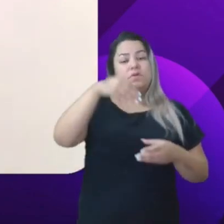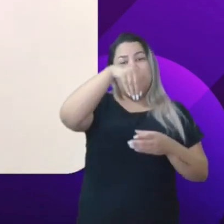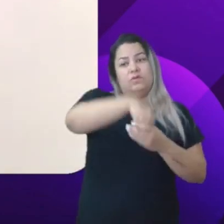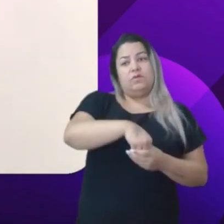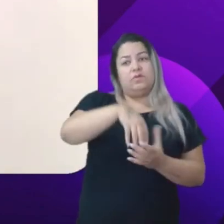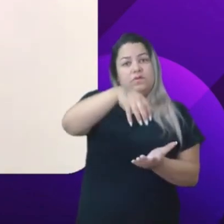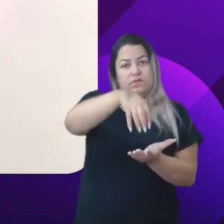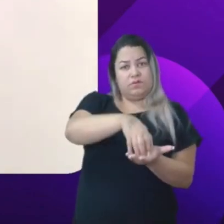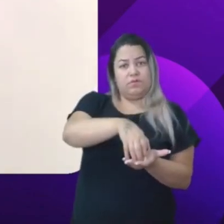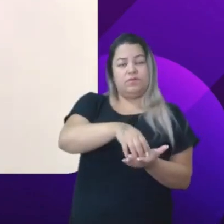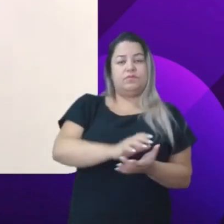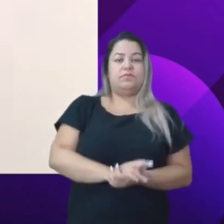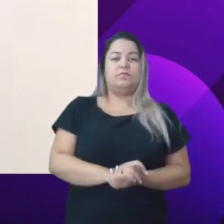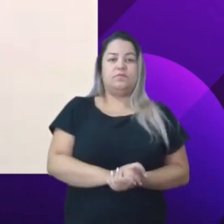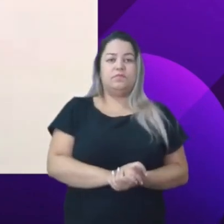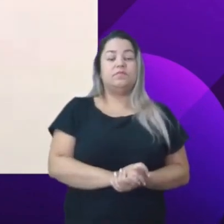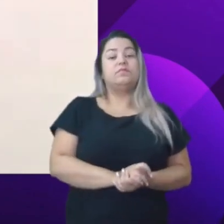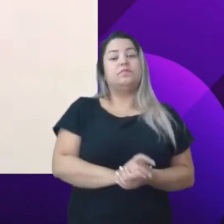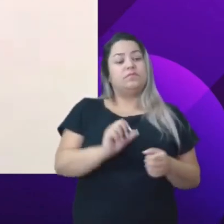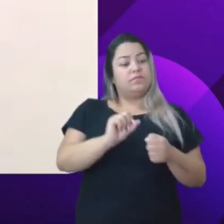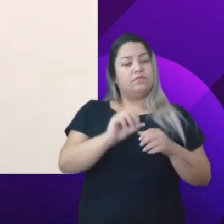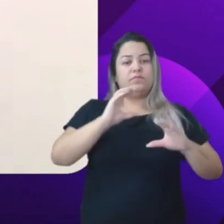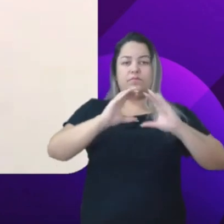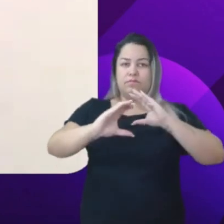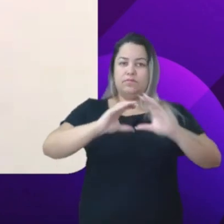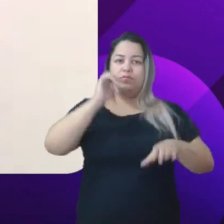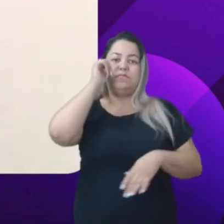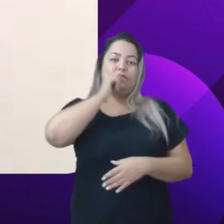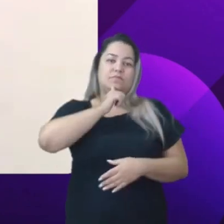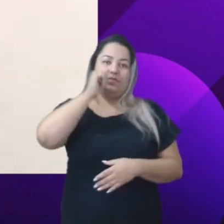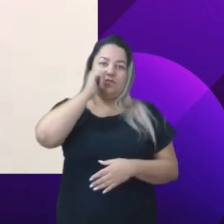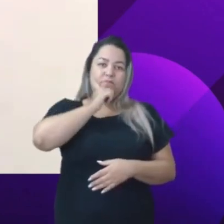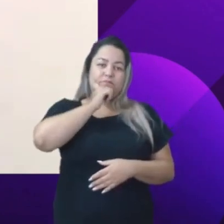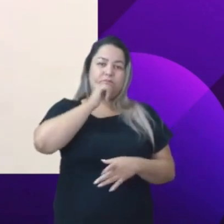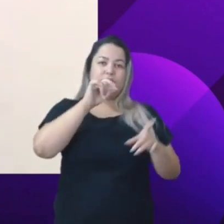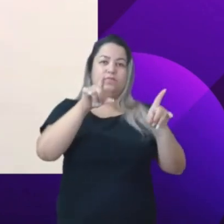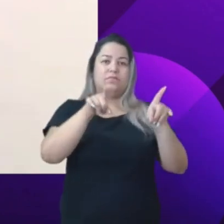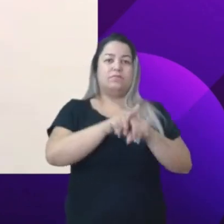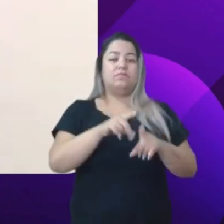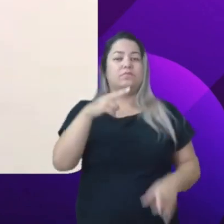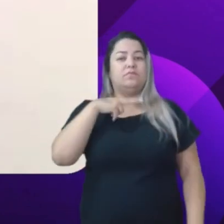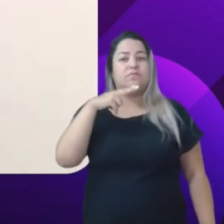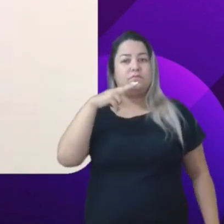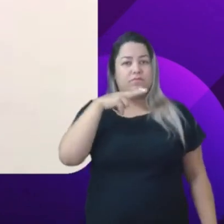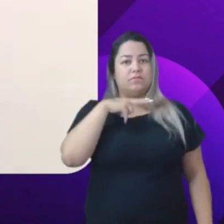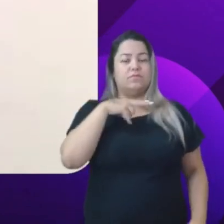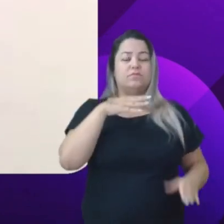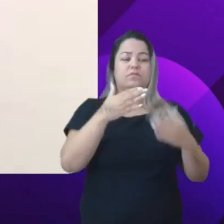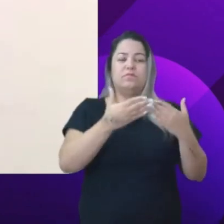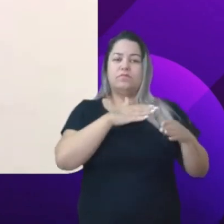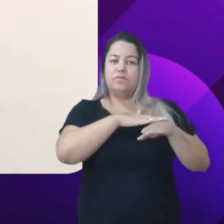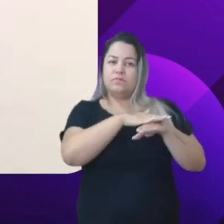do território mesmo, sabe? Da gente fazer essa comunicação com essas mulheres ali, né, pessoalmente, conversando